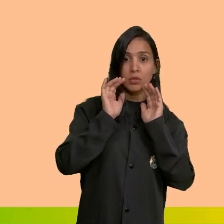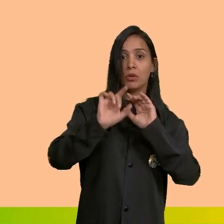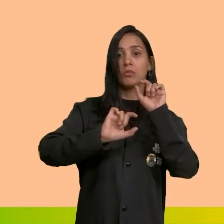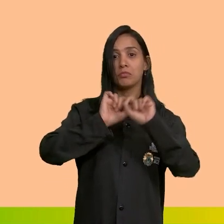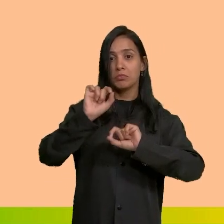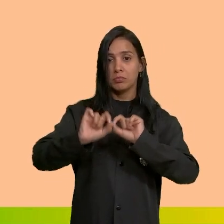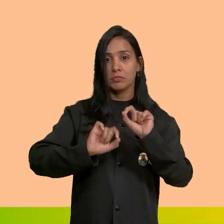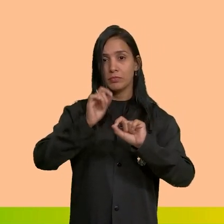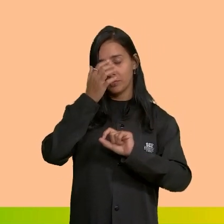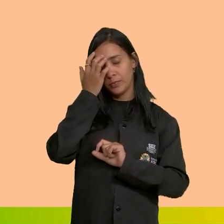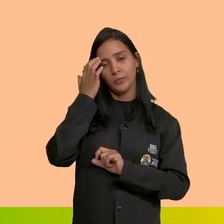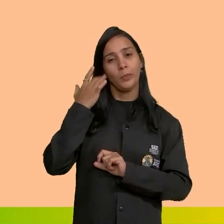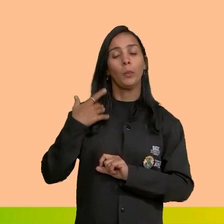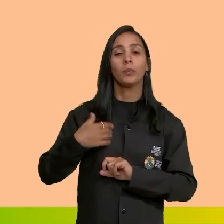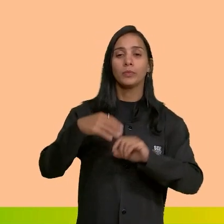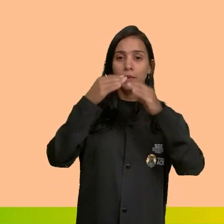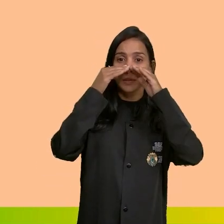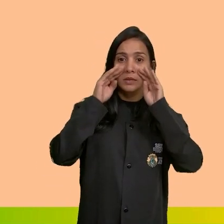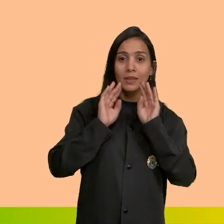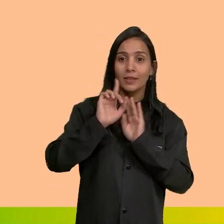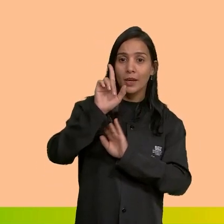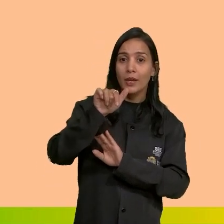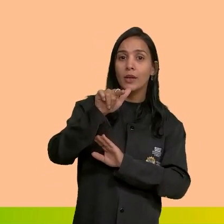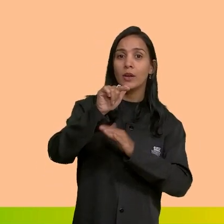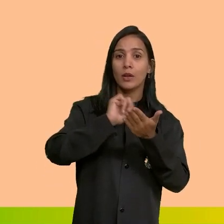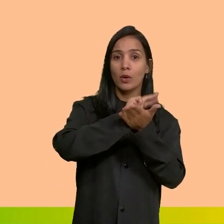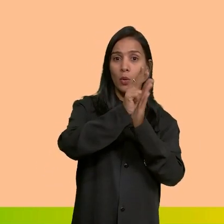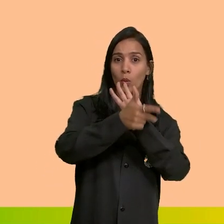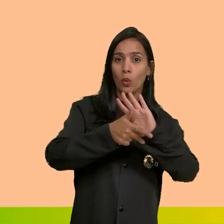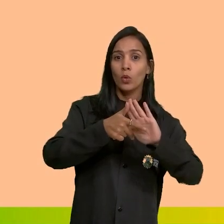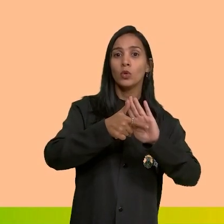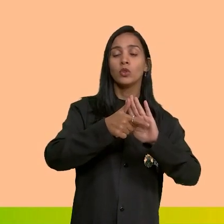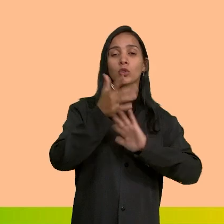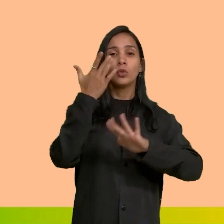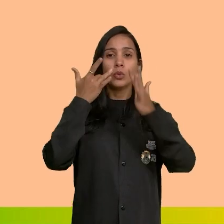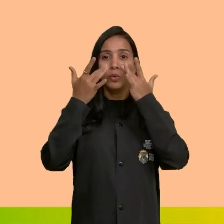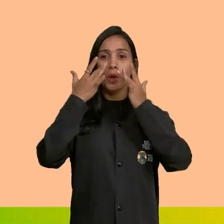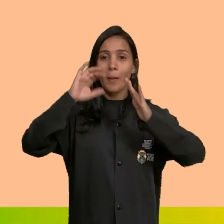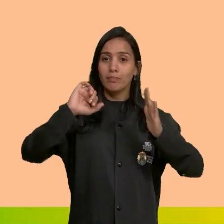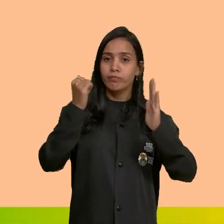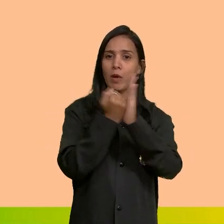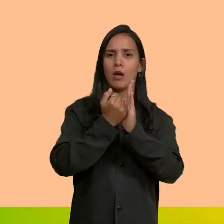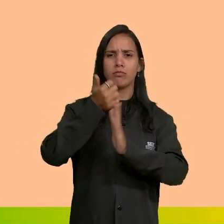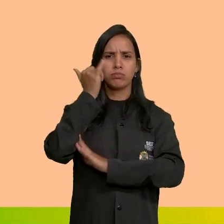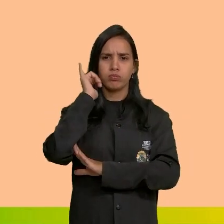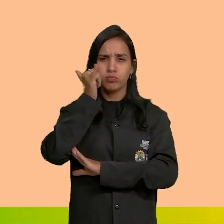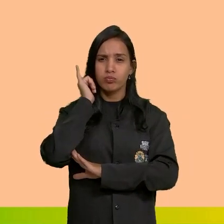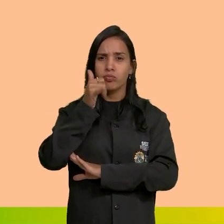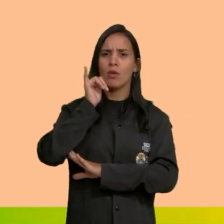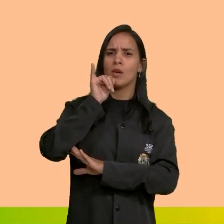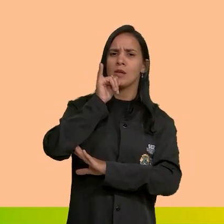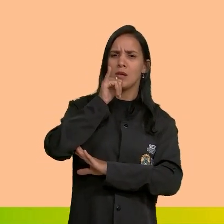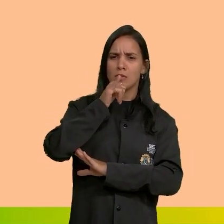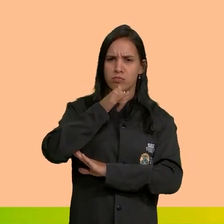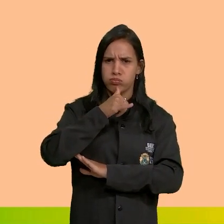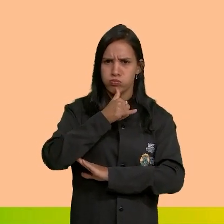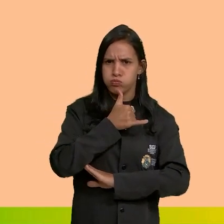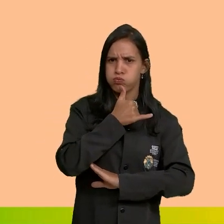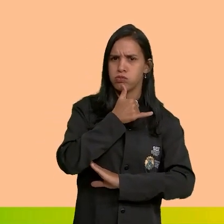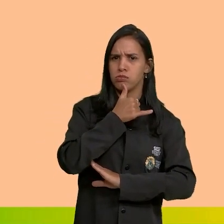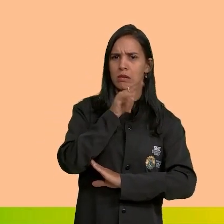gênero teatral marcado por uma narrativa intensa e muitas vezes sombria. Seu